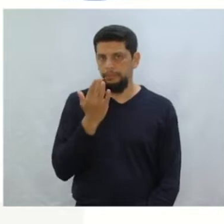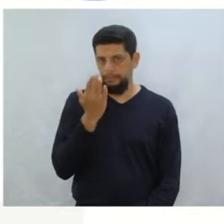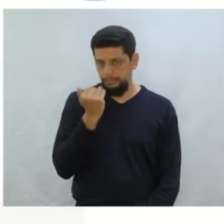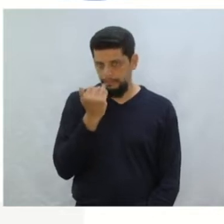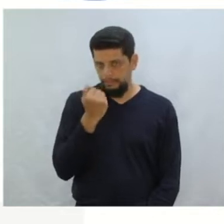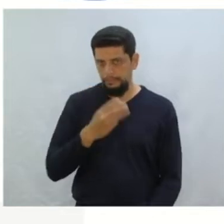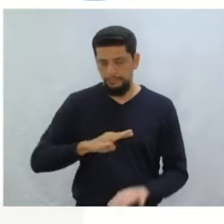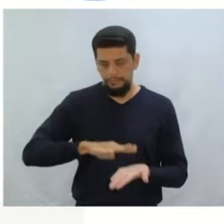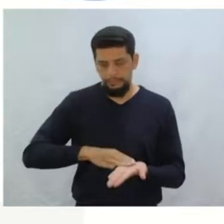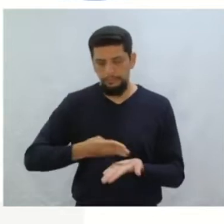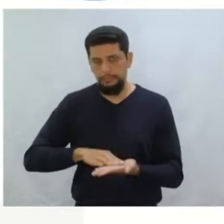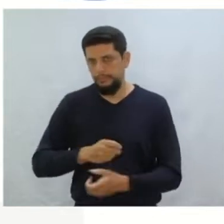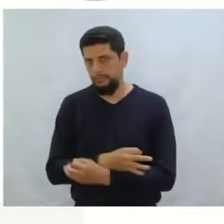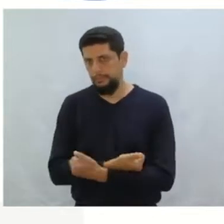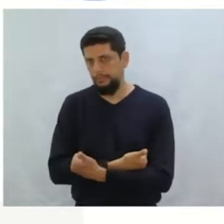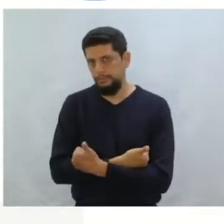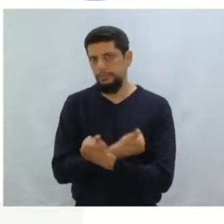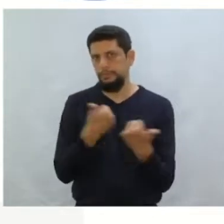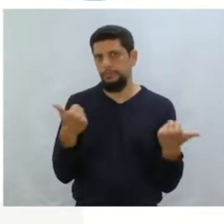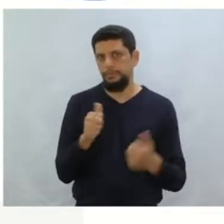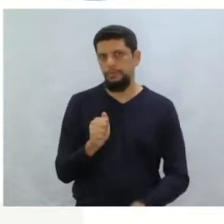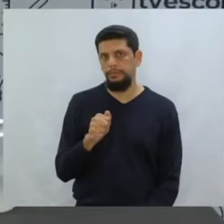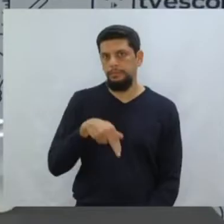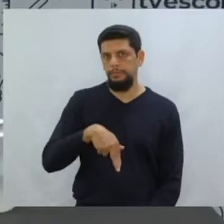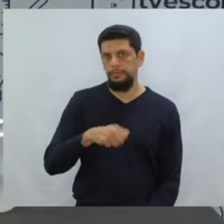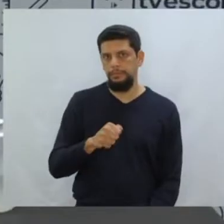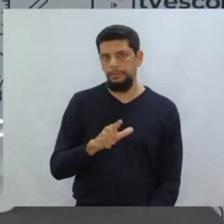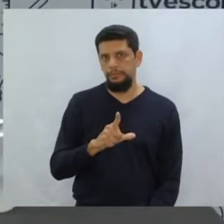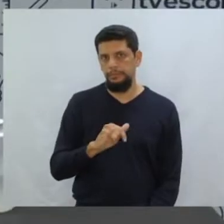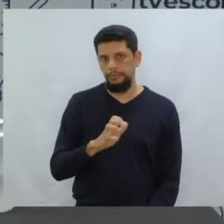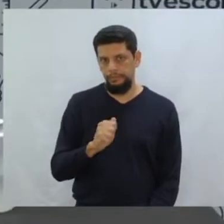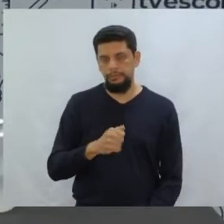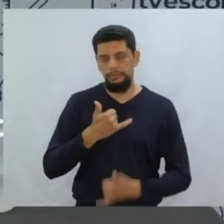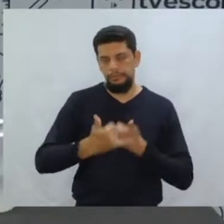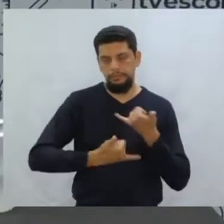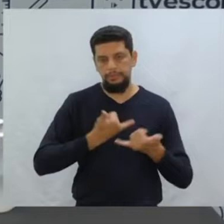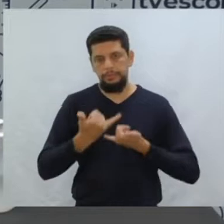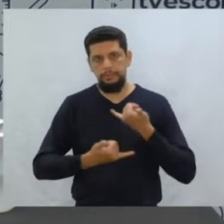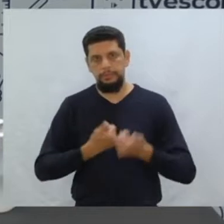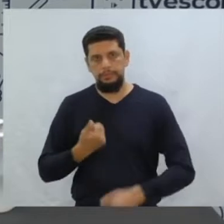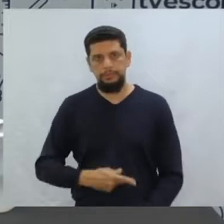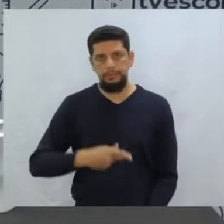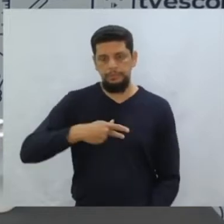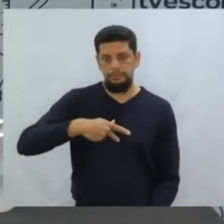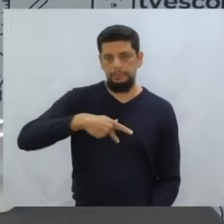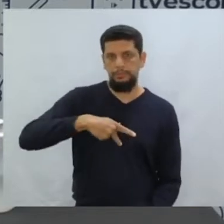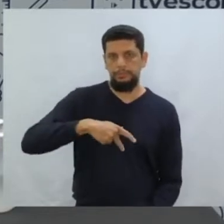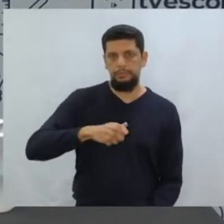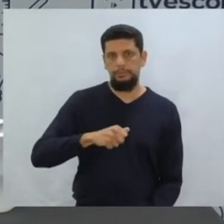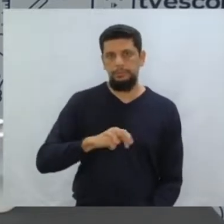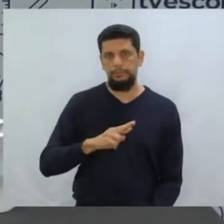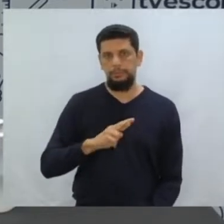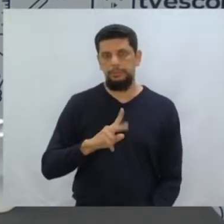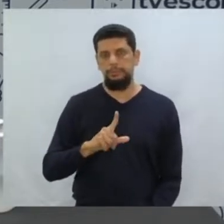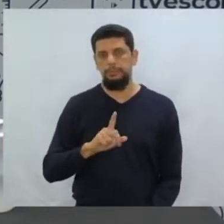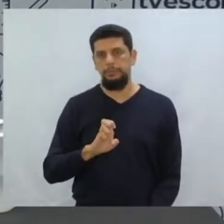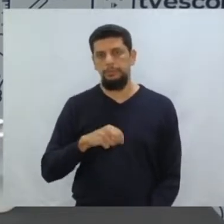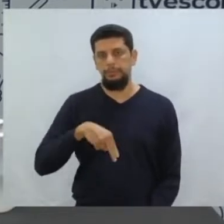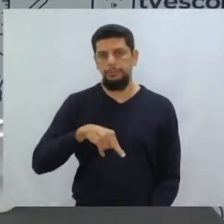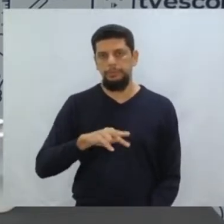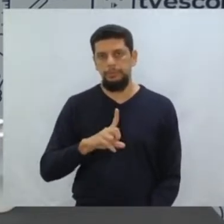9, 10, comer pastéis. Muito bem. A Ana e a Lia estão brincando de par